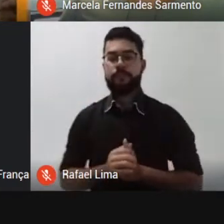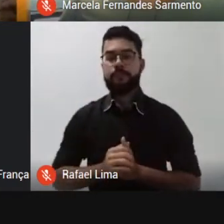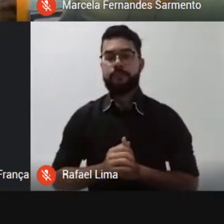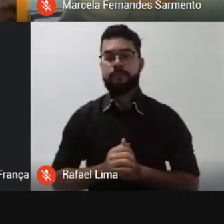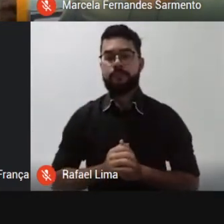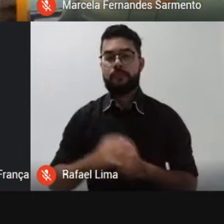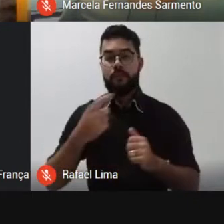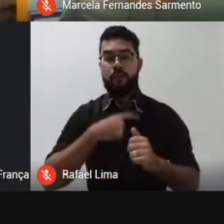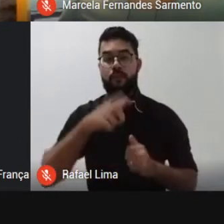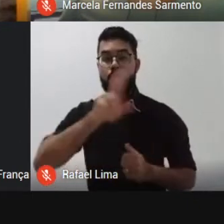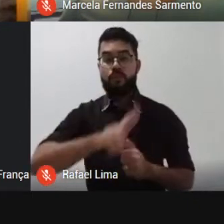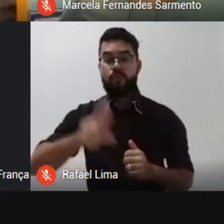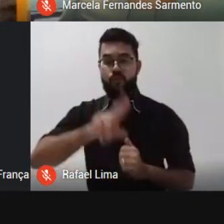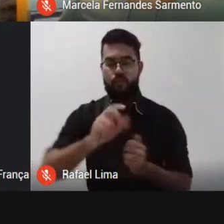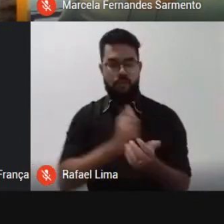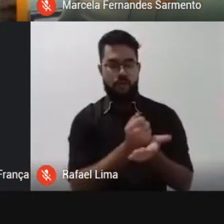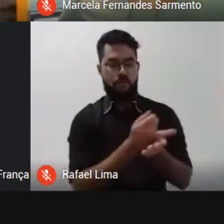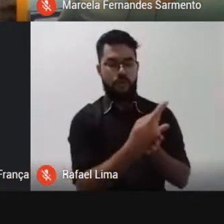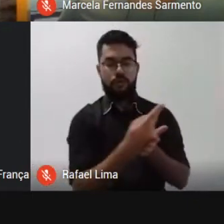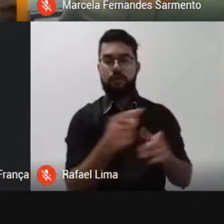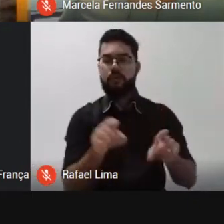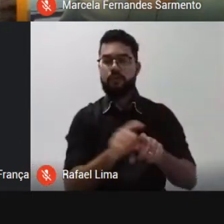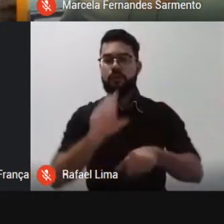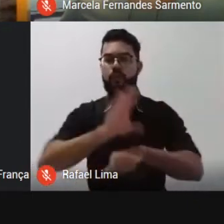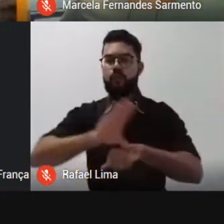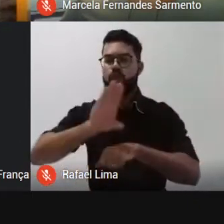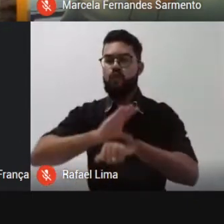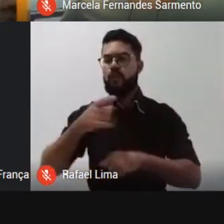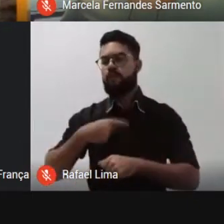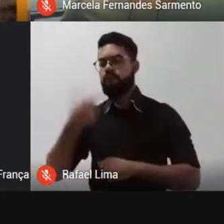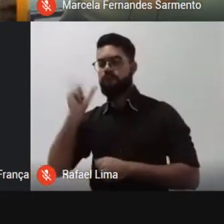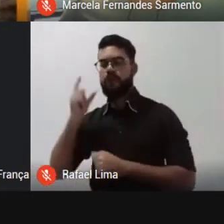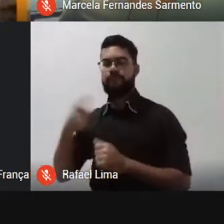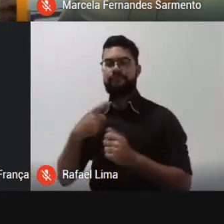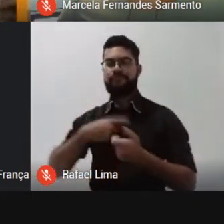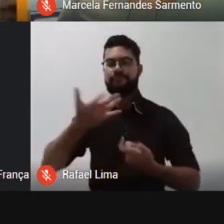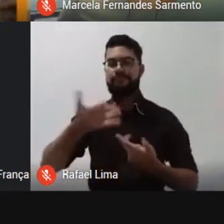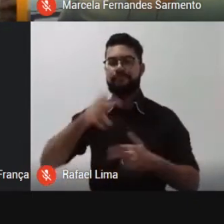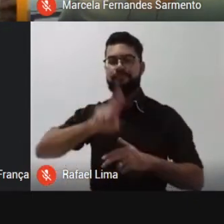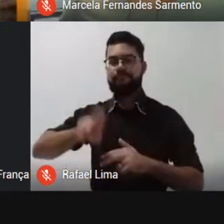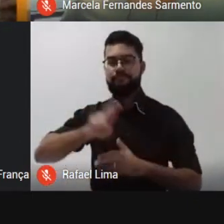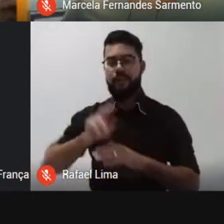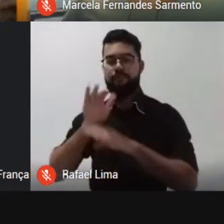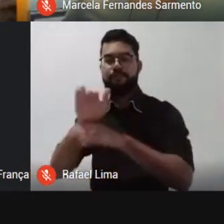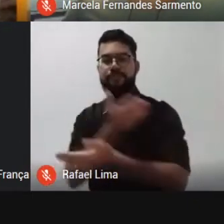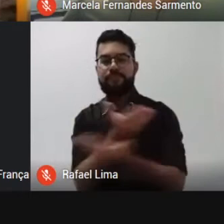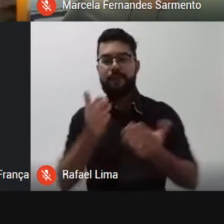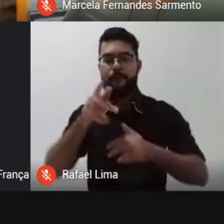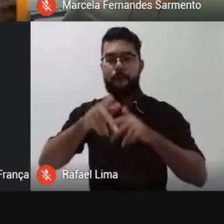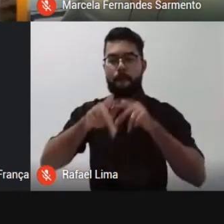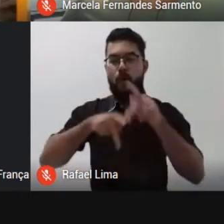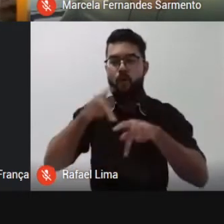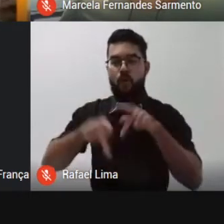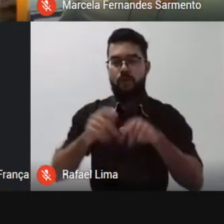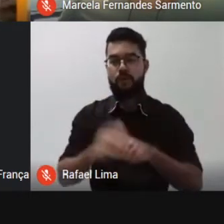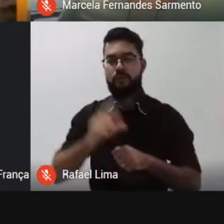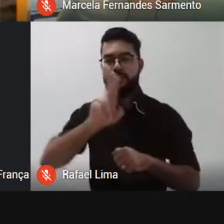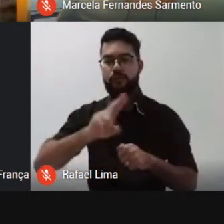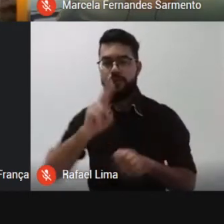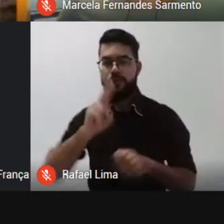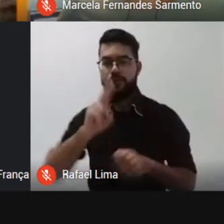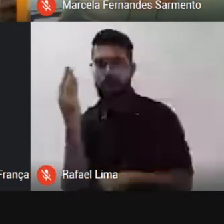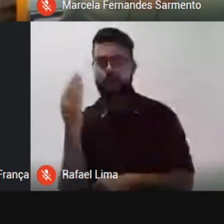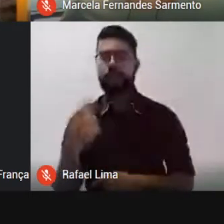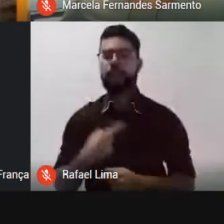algumas apostilas dos cursos, já que a gente oferta aí pelas comunidades imobiliários com pallets. Então, eles foram seguindo